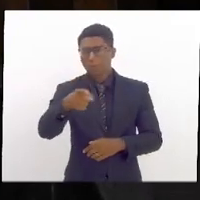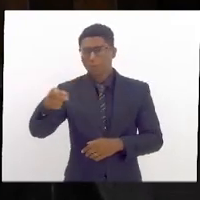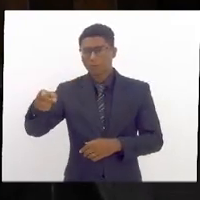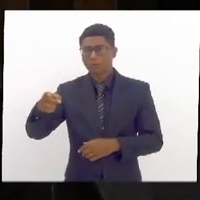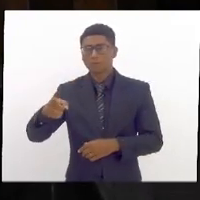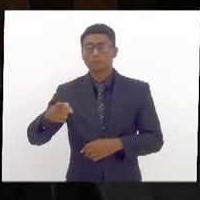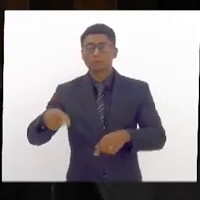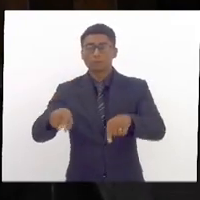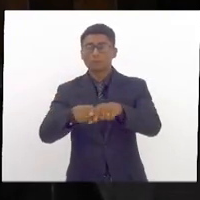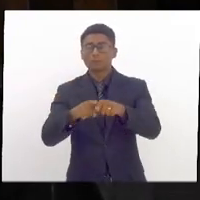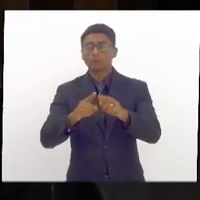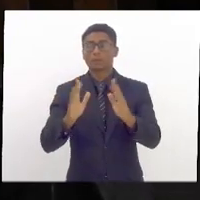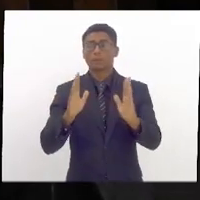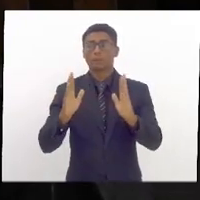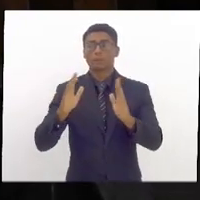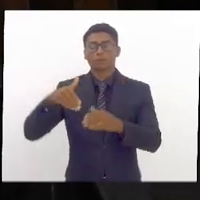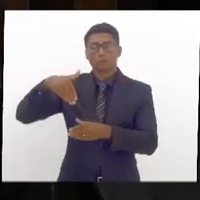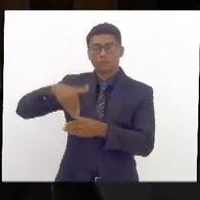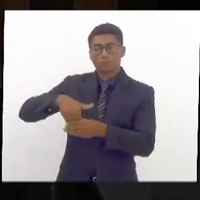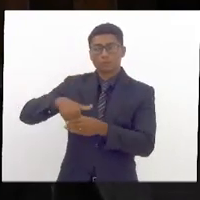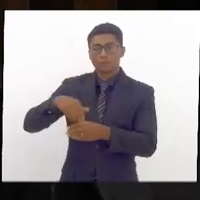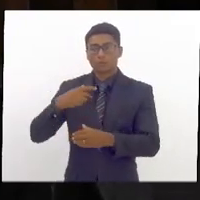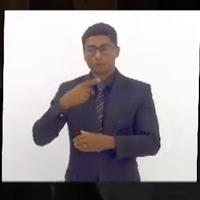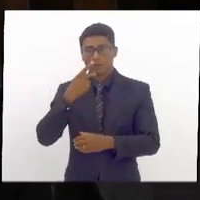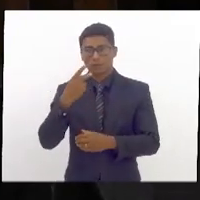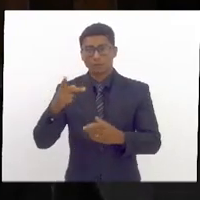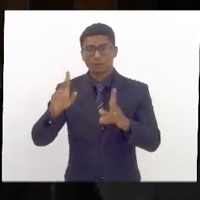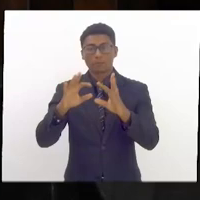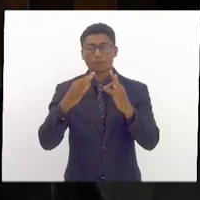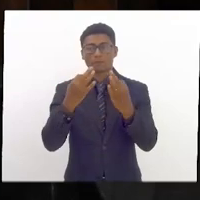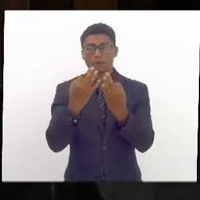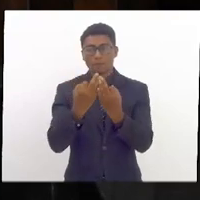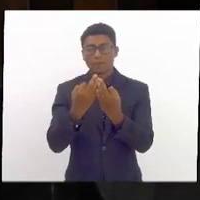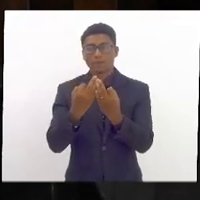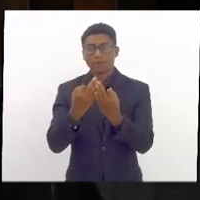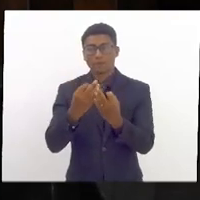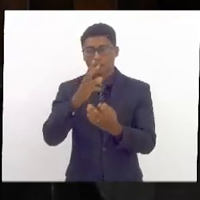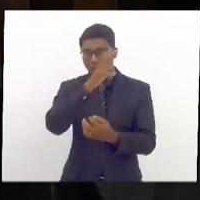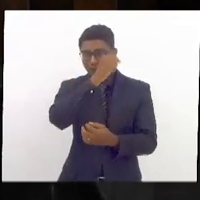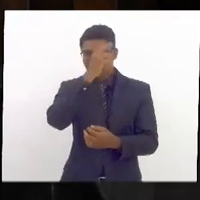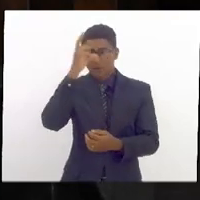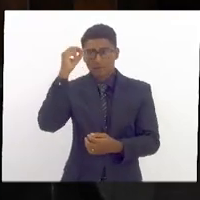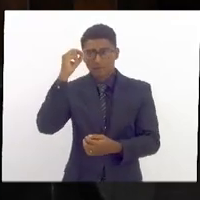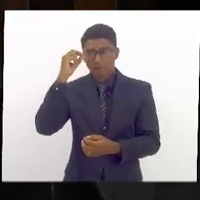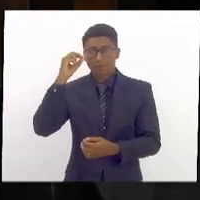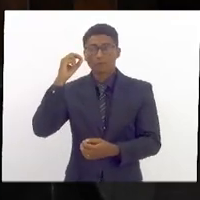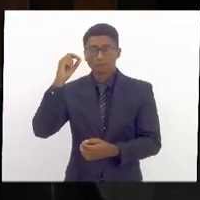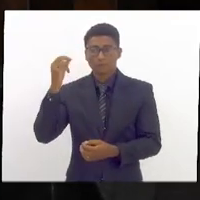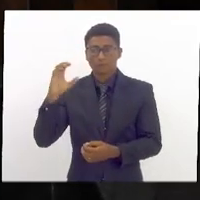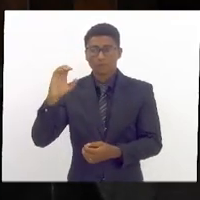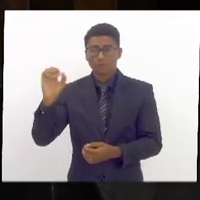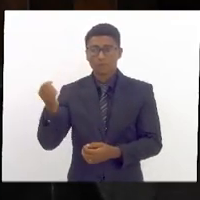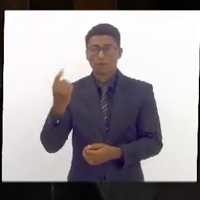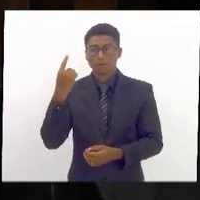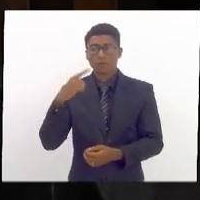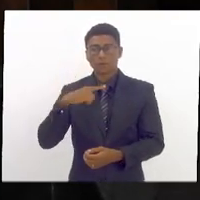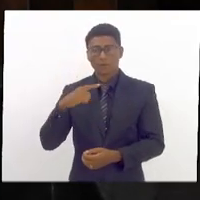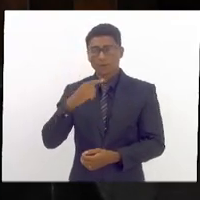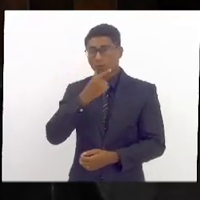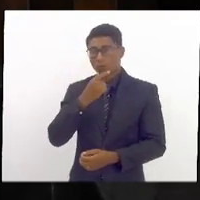período eleitoral, fiz menção aqui à família do ex-prefeito de Niterói, que tem ali um indivíduo